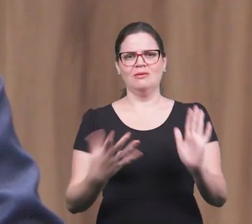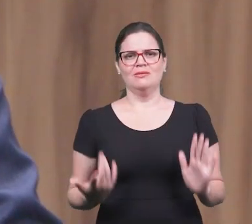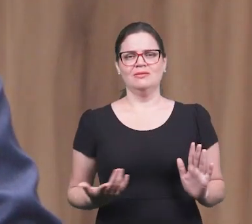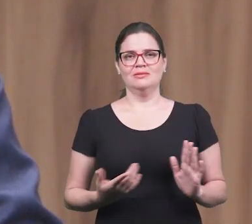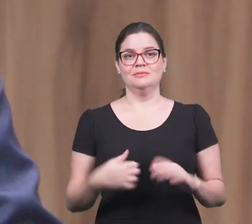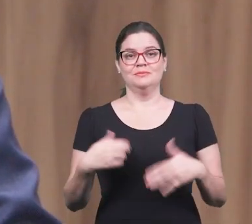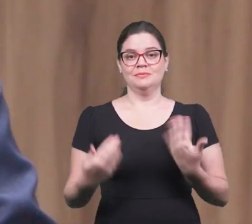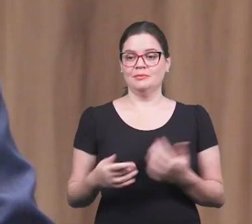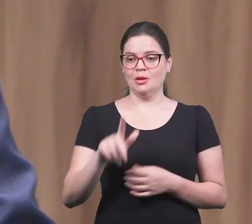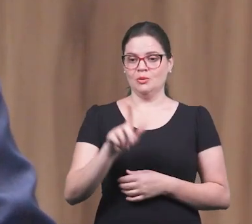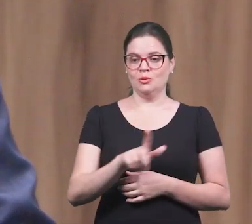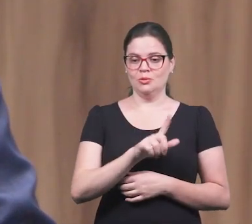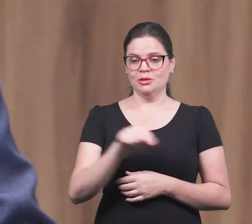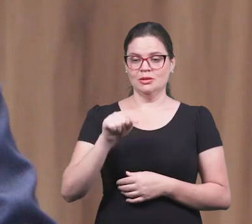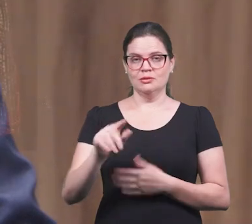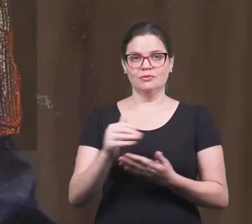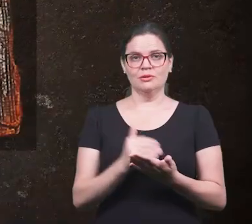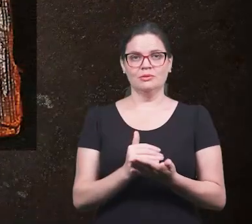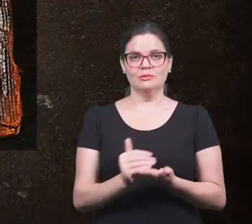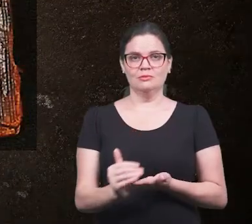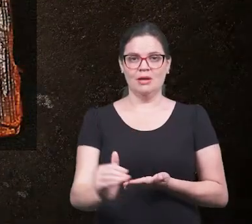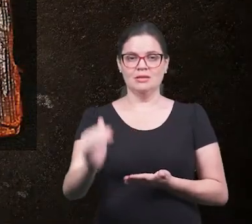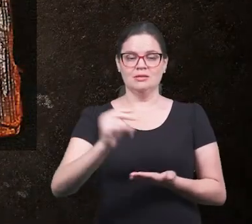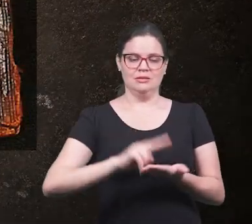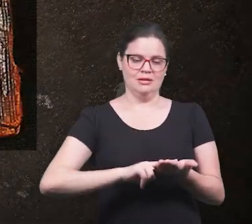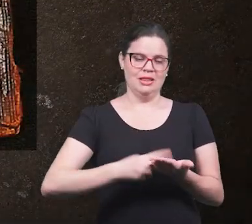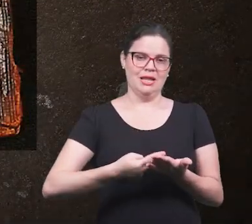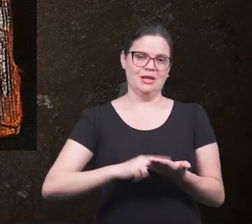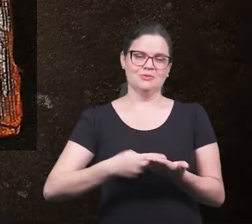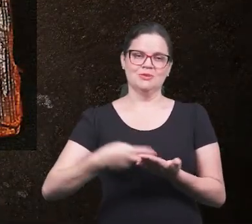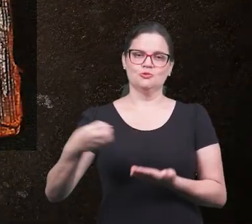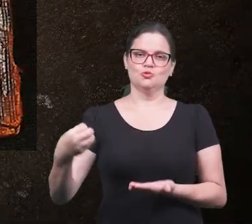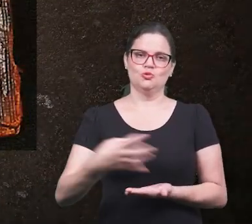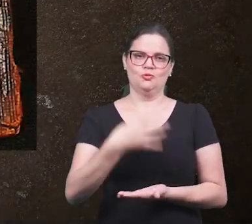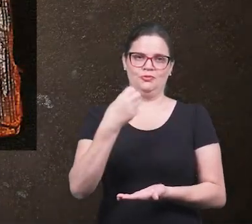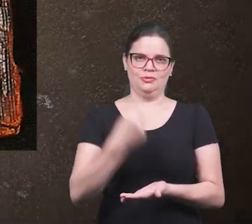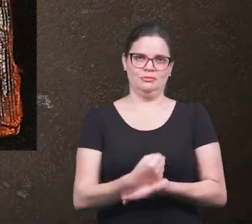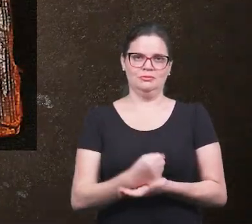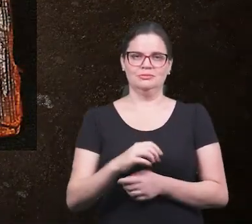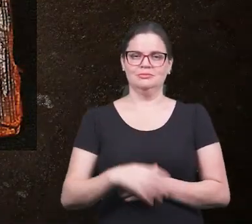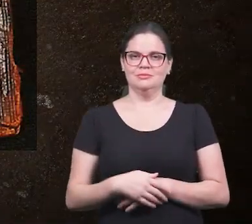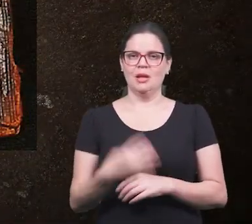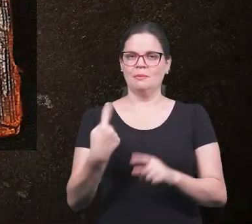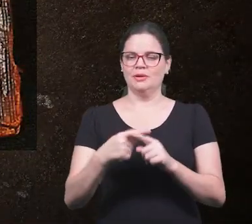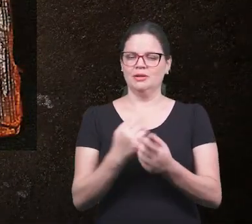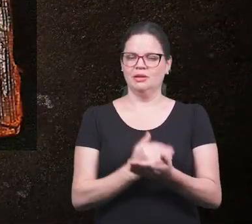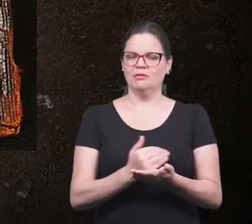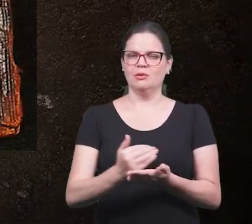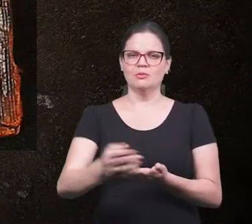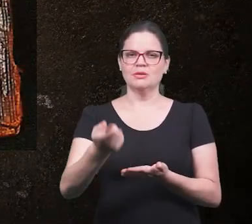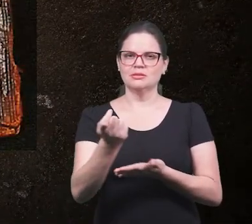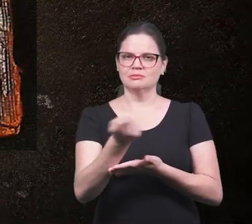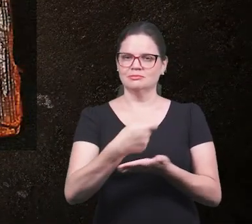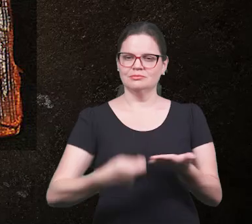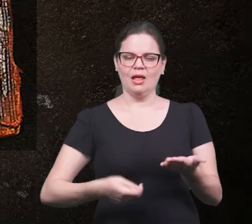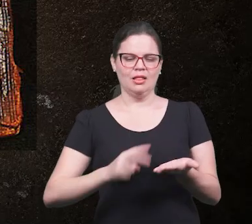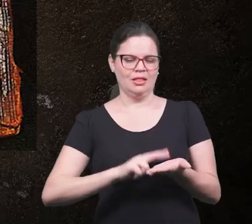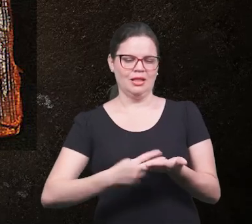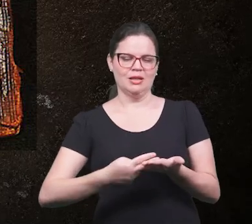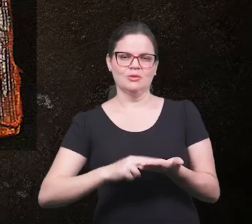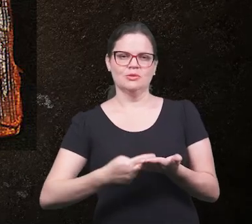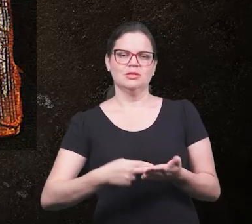ainda estava iniciando a tradução do Novo Testamento, dos Evangelhos. Ele não tinha